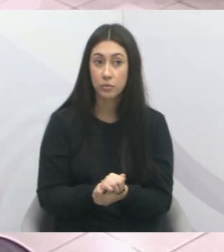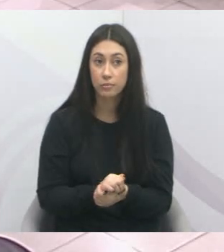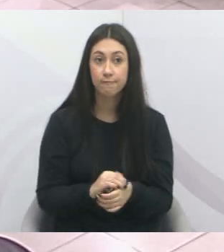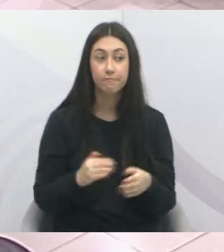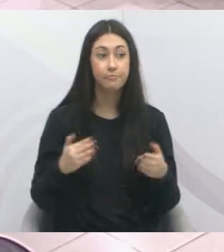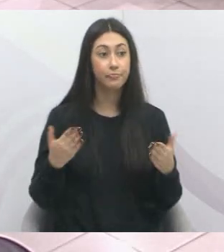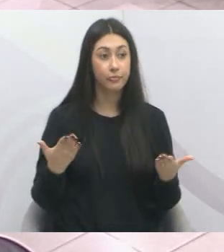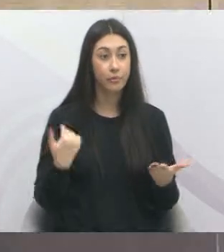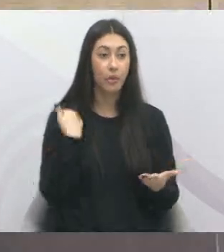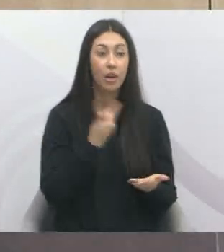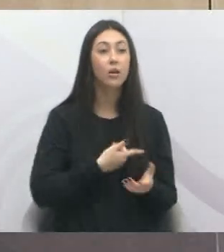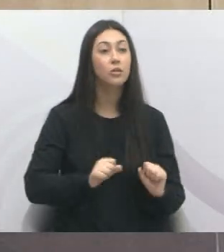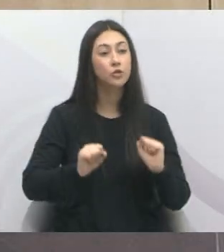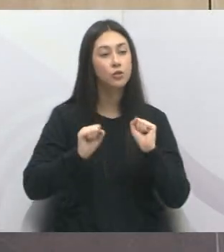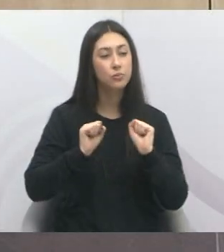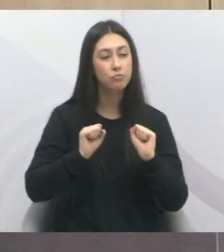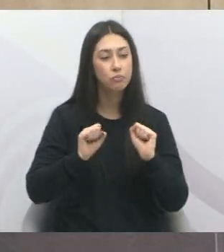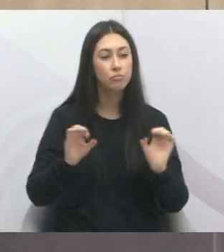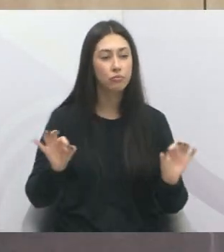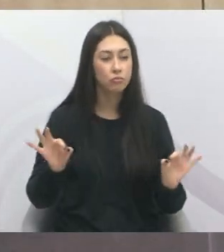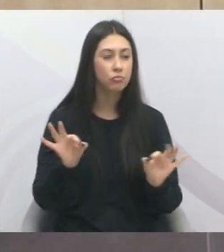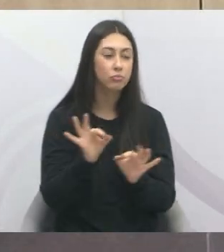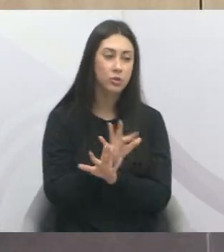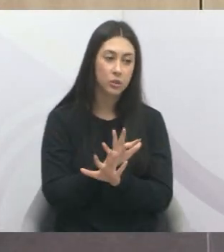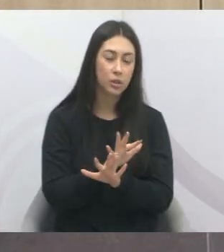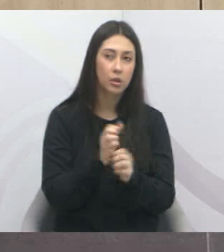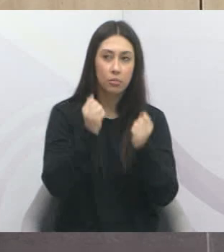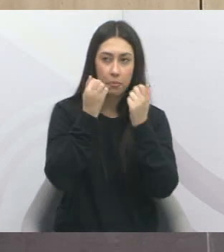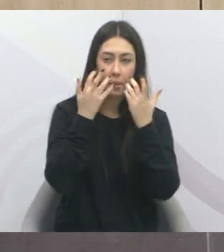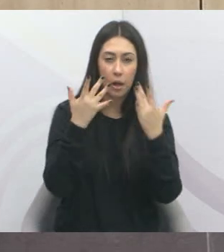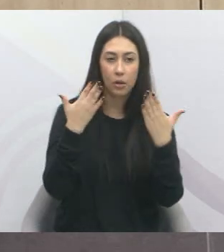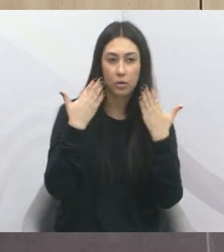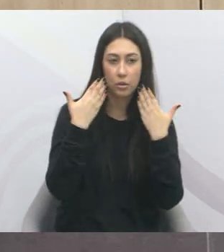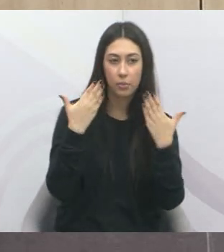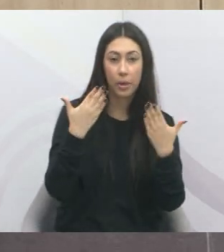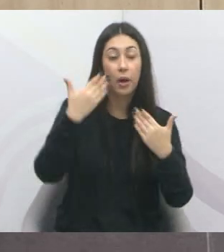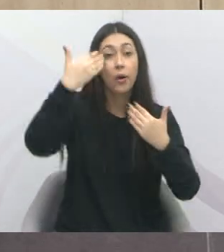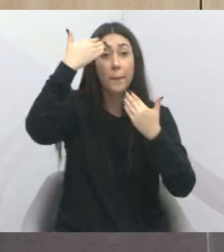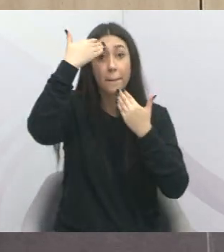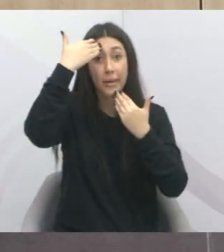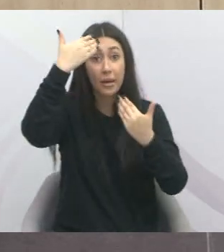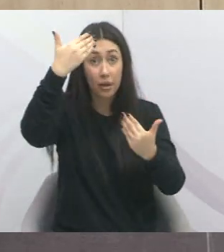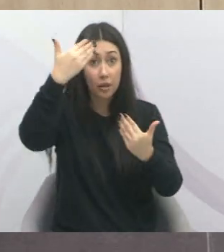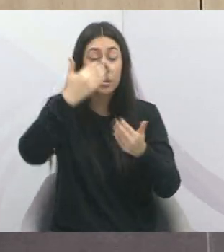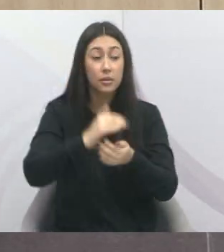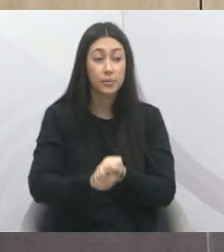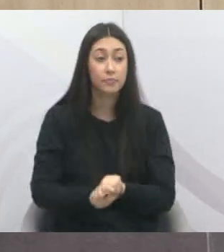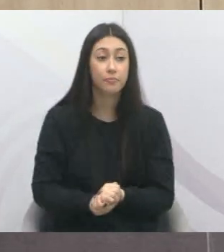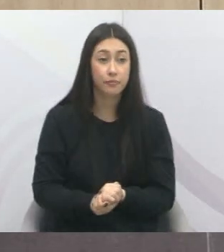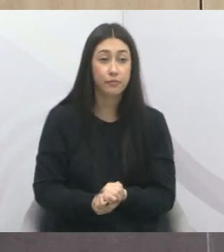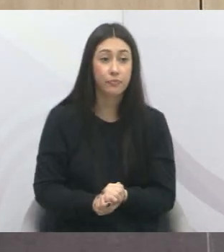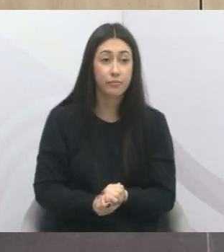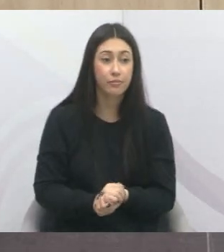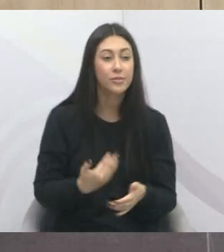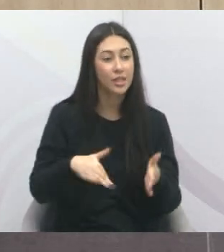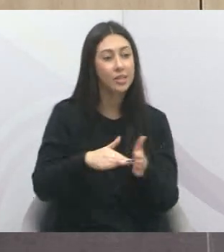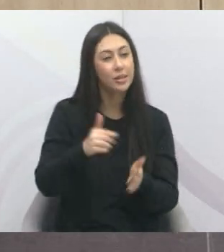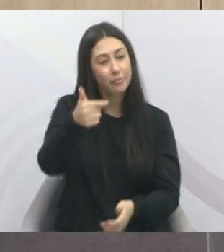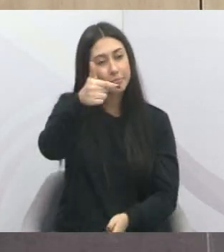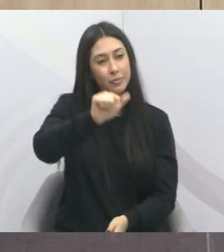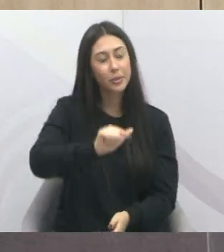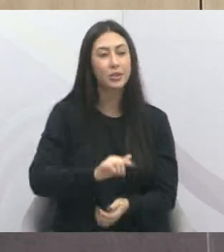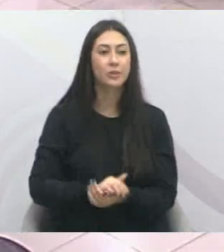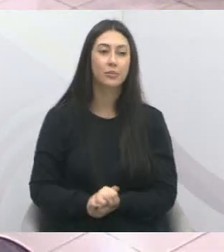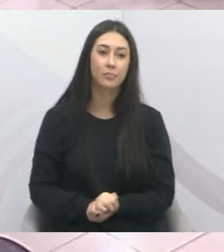Então, gente, podemos encerrar aqui a nossa audiência pública. Muito obrigada e até a próxima, então.